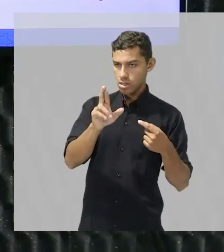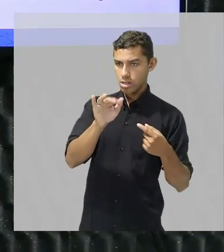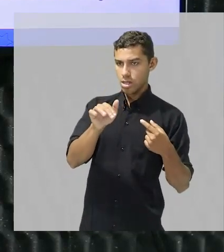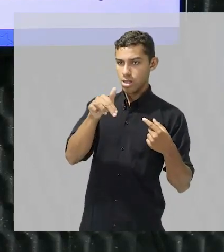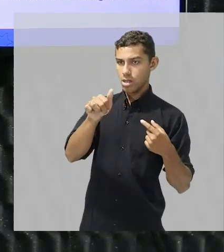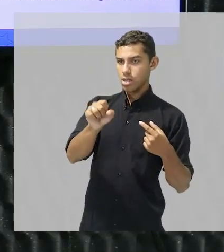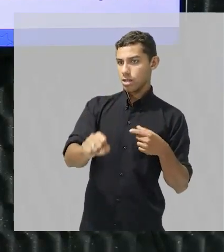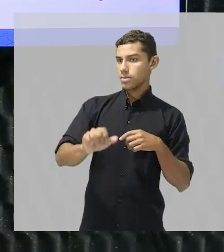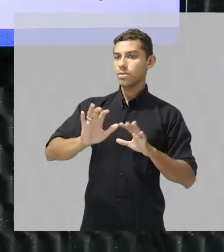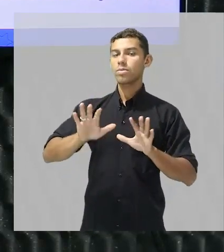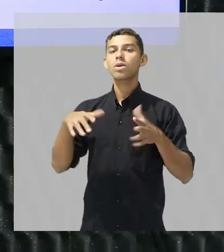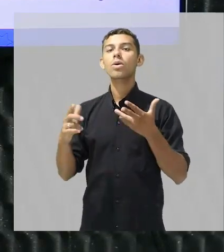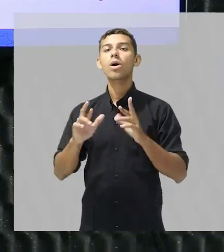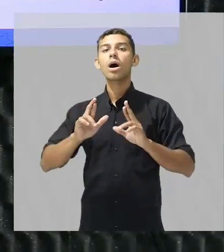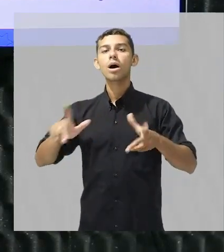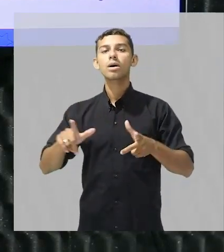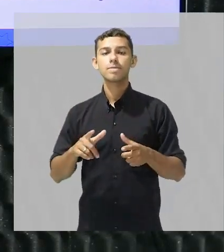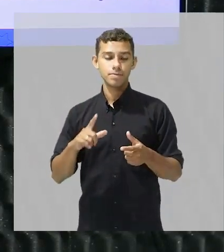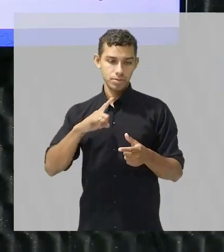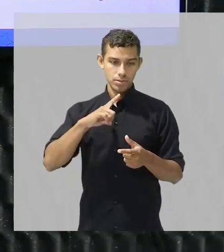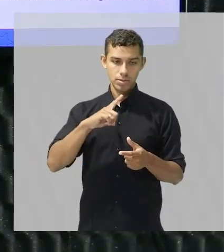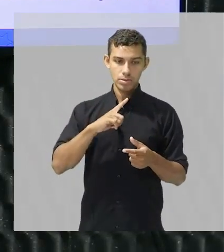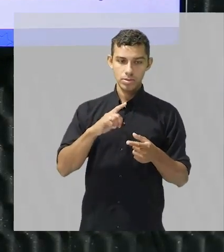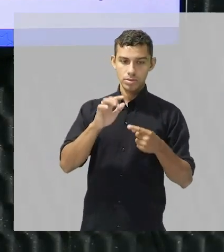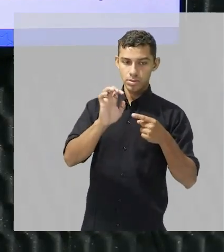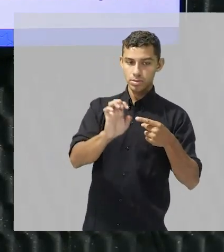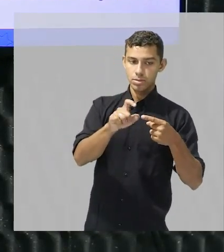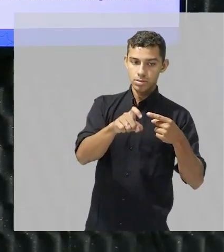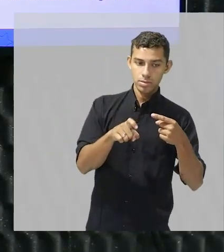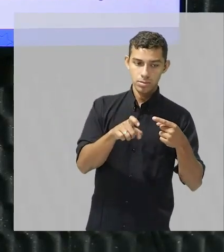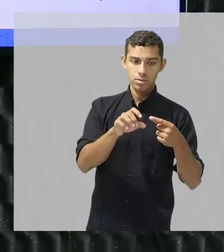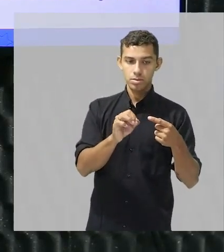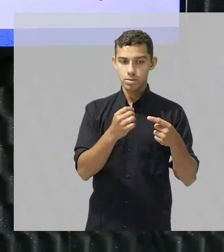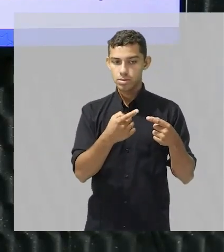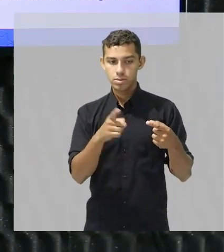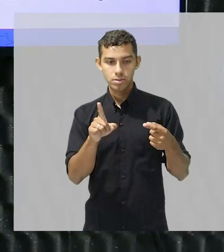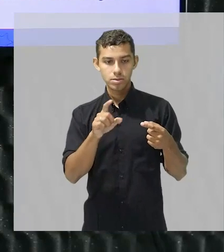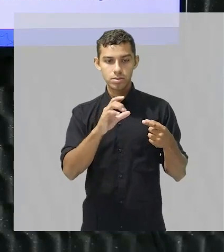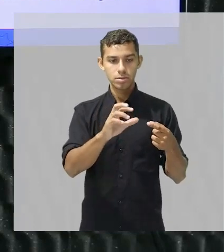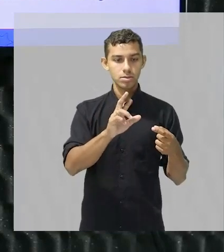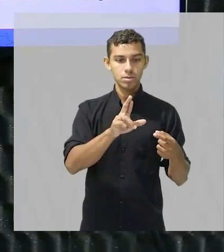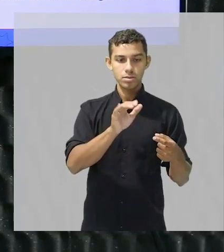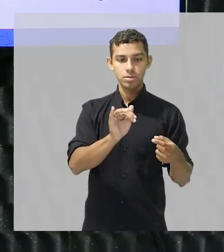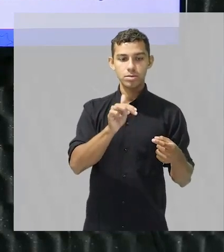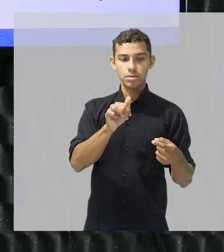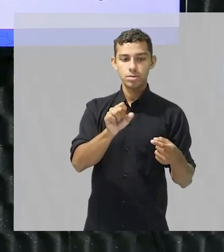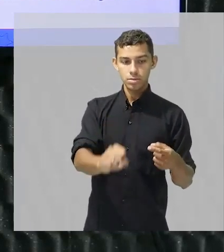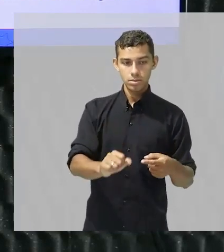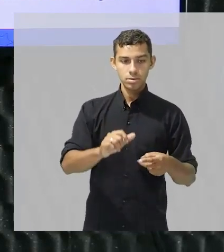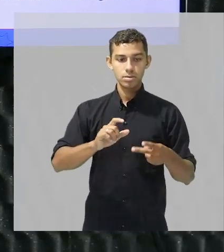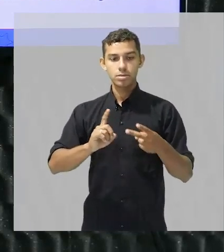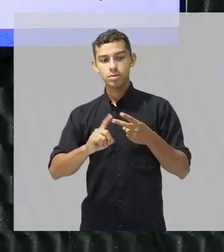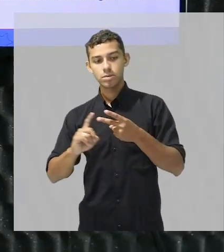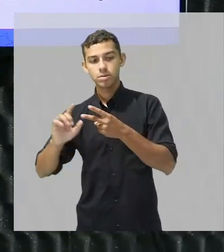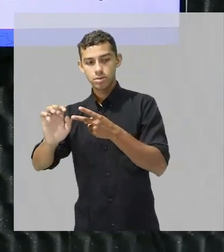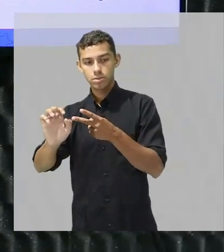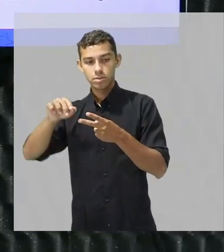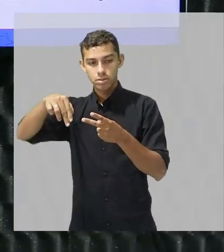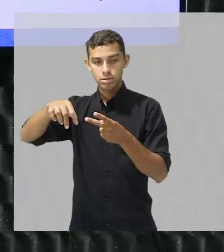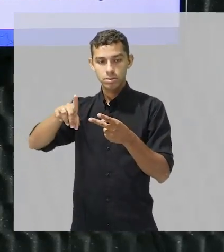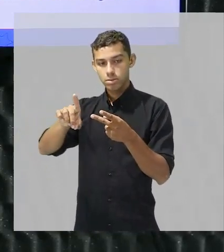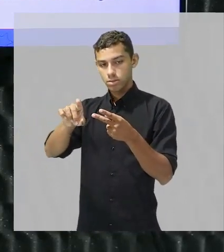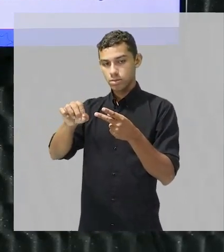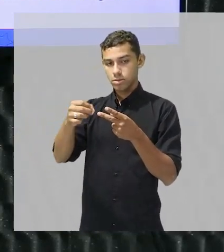repetindo, qual é a diferença entre glândula exócrina e glândula endócrina? A glândula endócrina